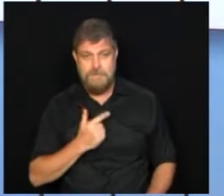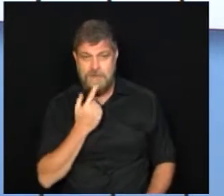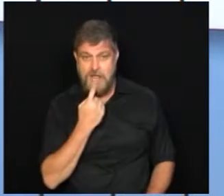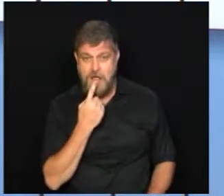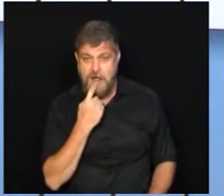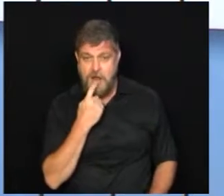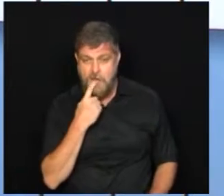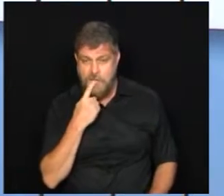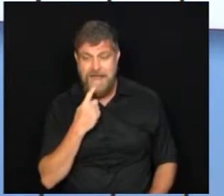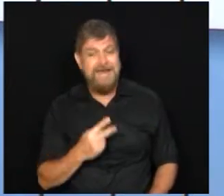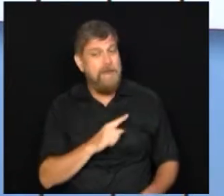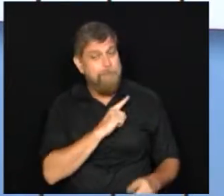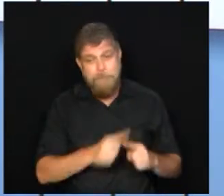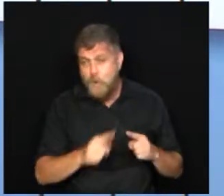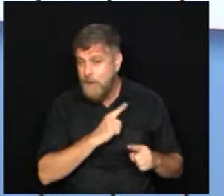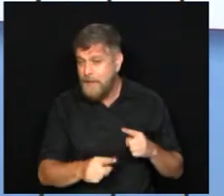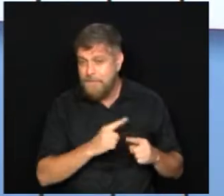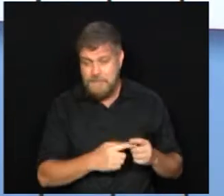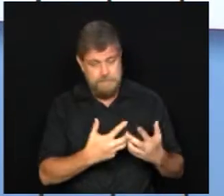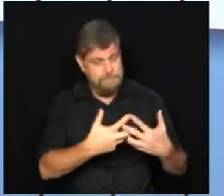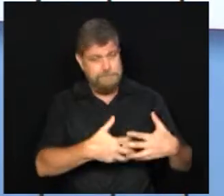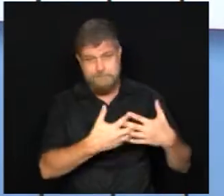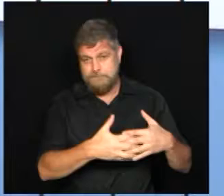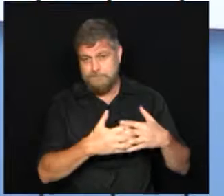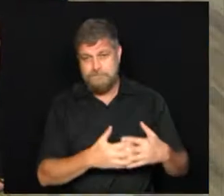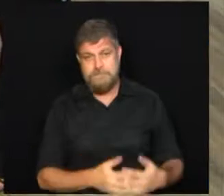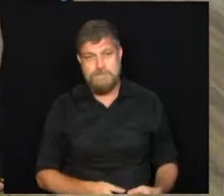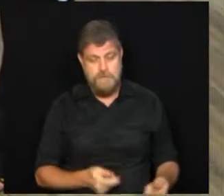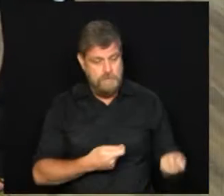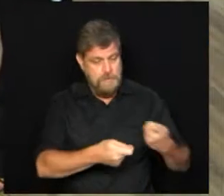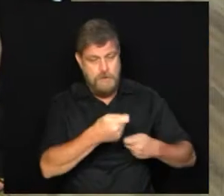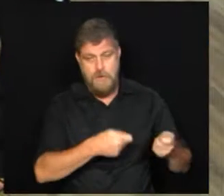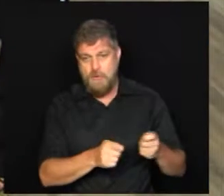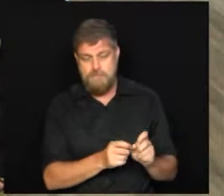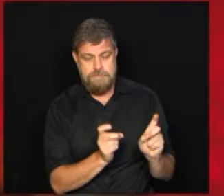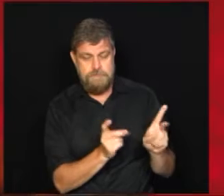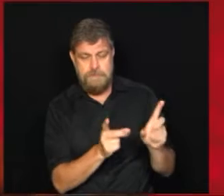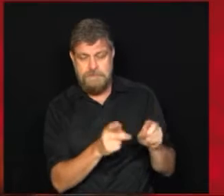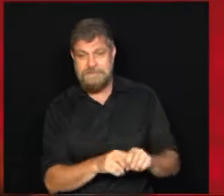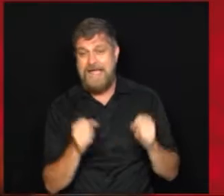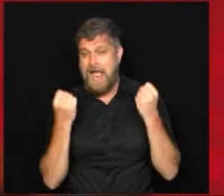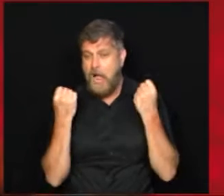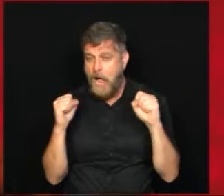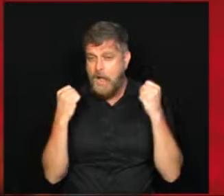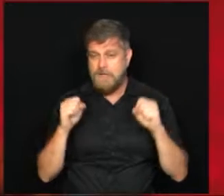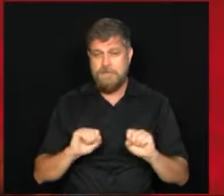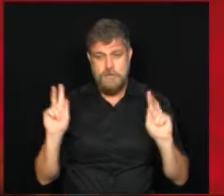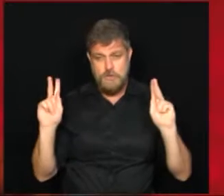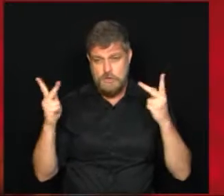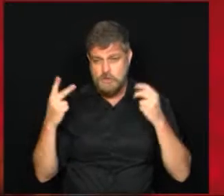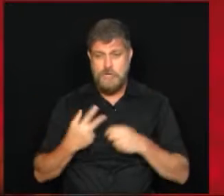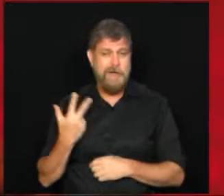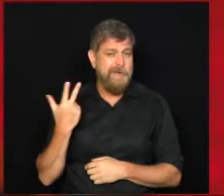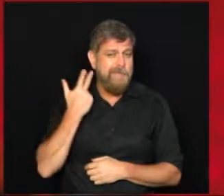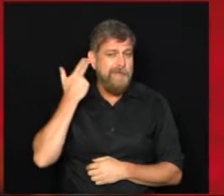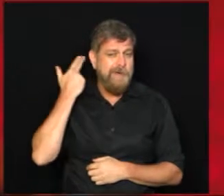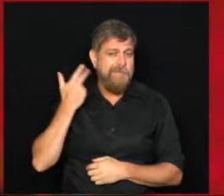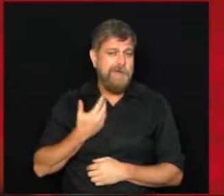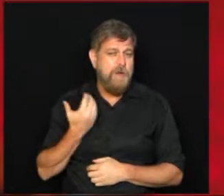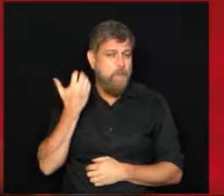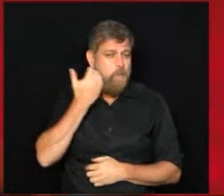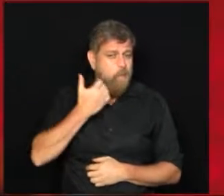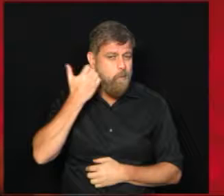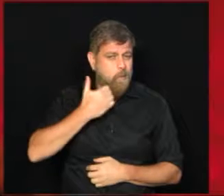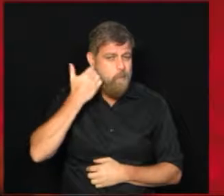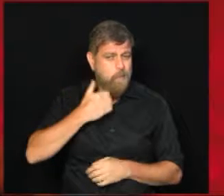fase vermelha não pode funcionar comércio academia e em salões de beleza e barbearia